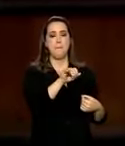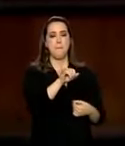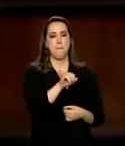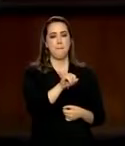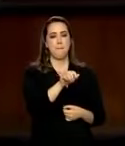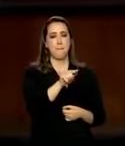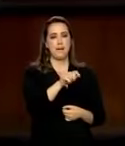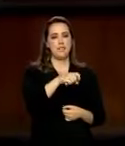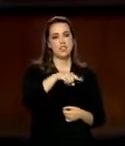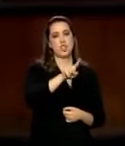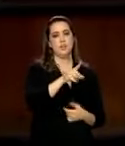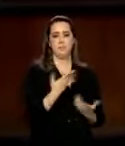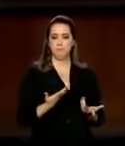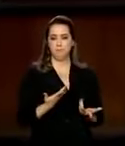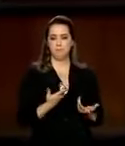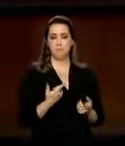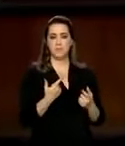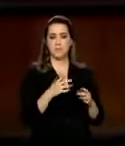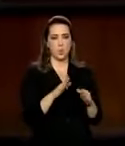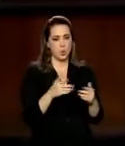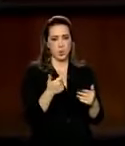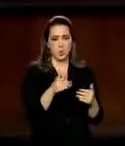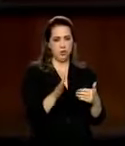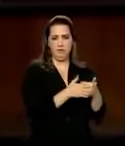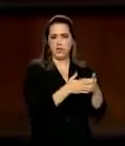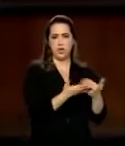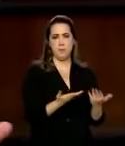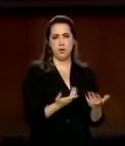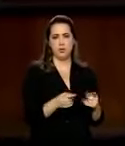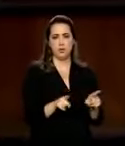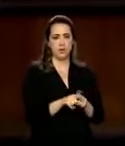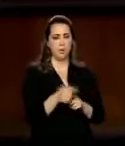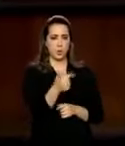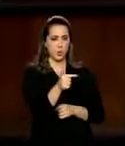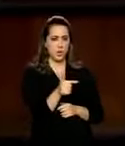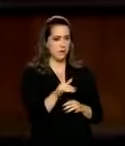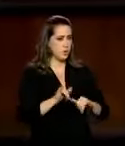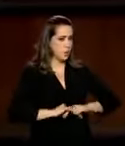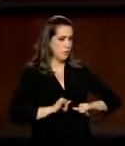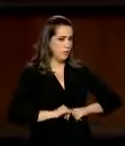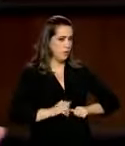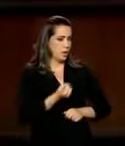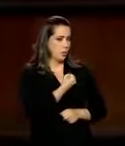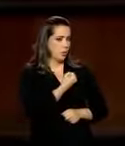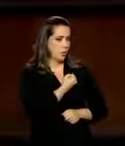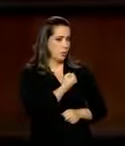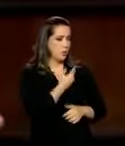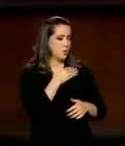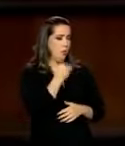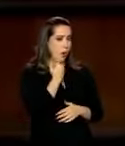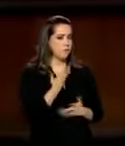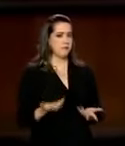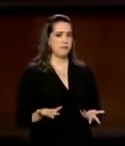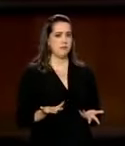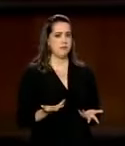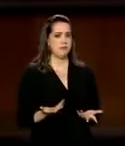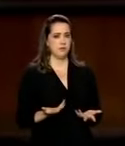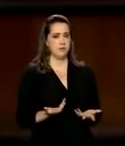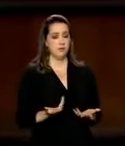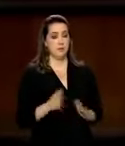e é um dos municípios que menos sofreu no tocante ao número de mortes por 1 milhão de habitantes. Essa seria a nossa política. Mas a partir do